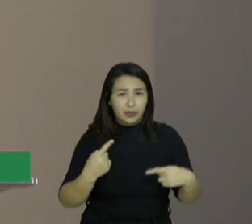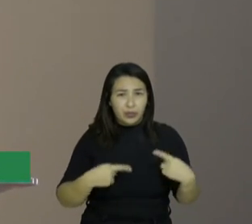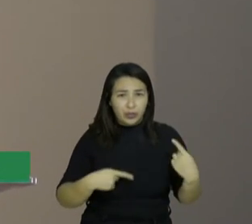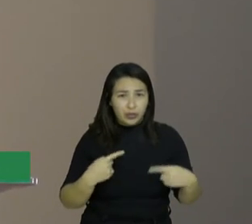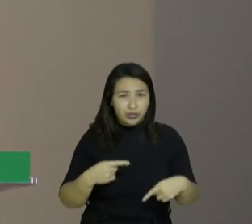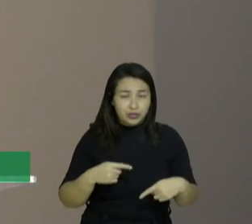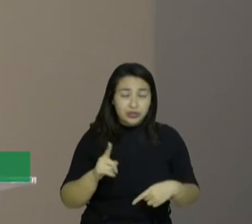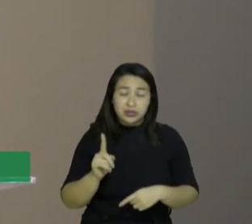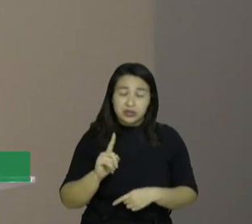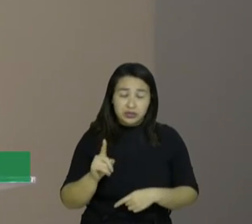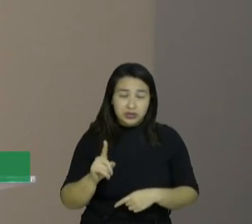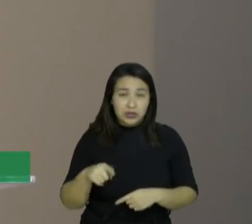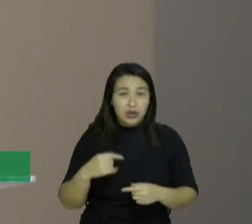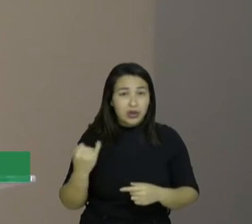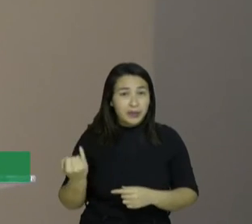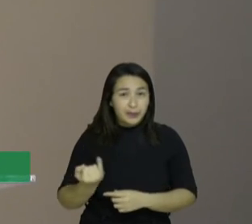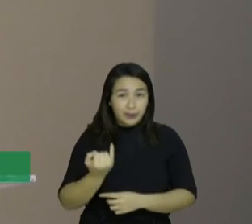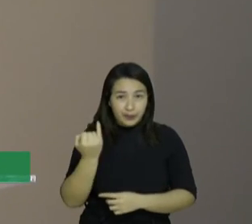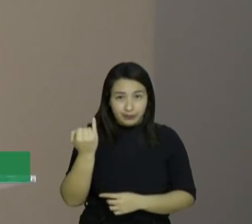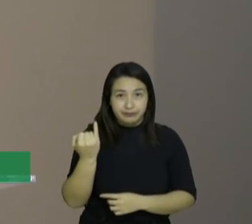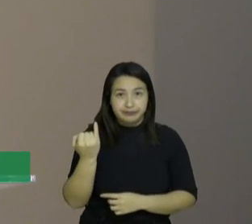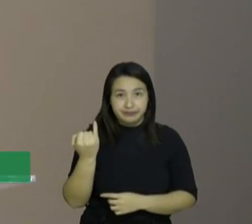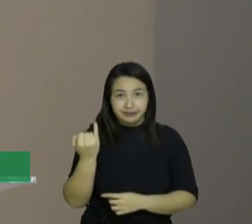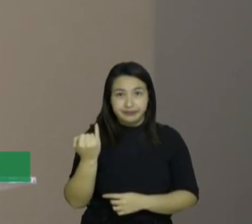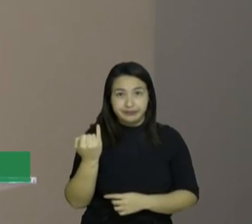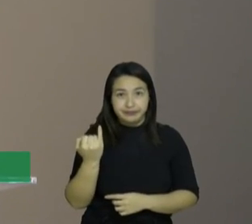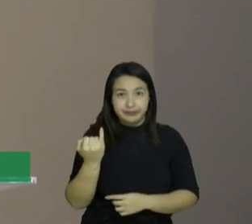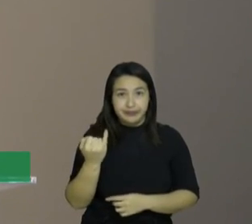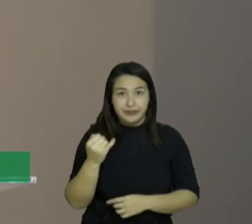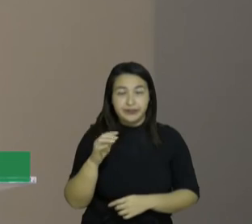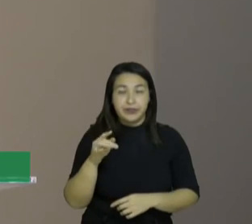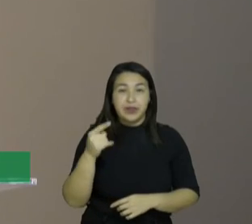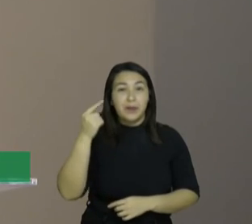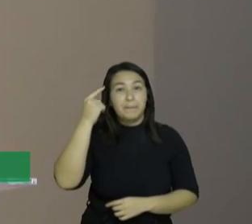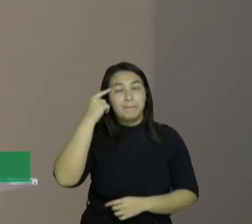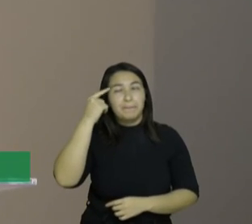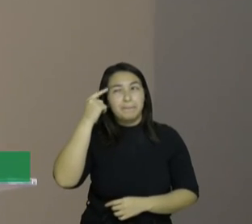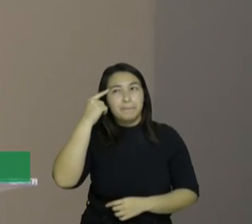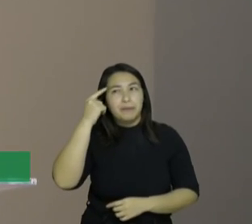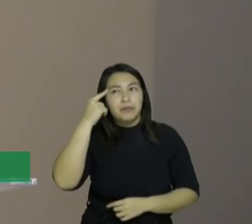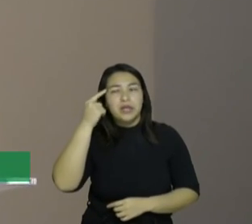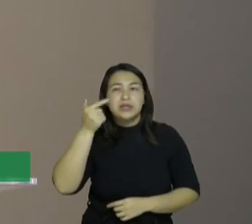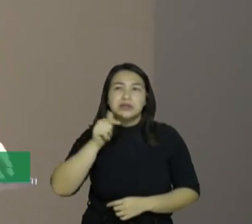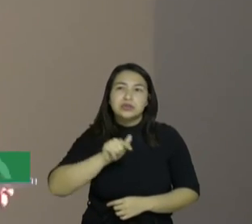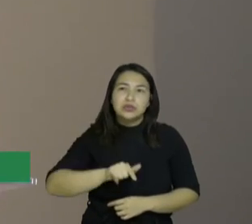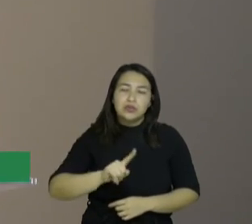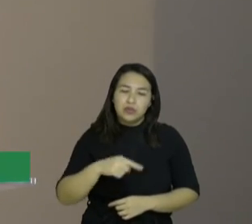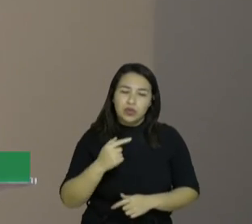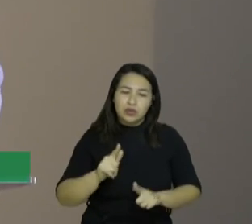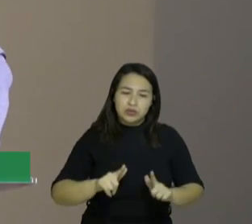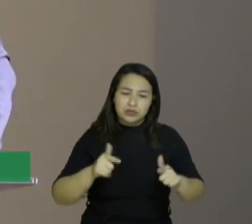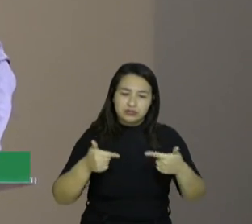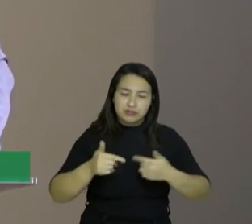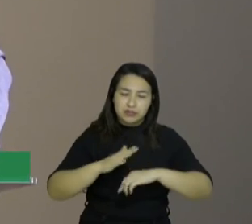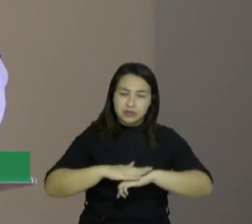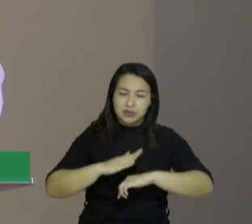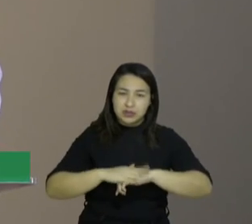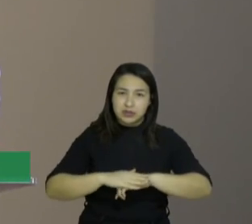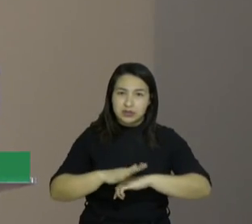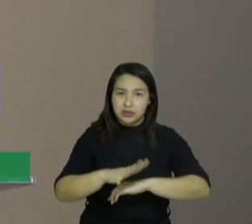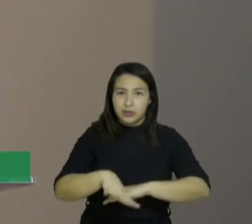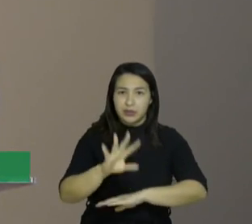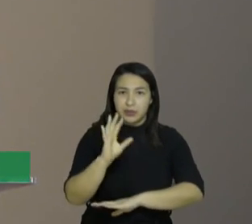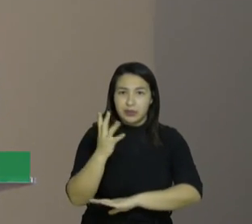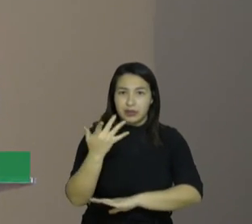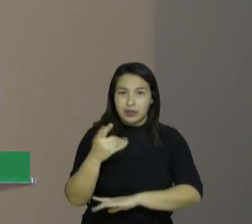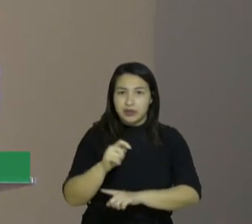existencial um imperativo ético que nos convoca a repensar a relação com o meio ambiente a economia